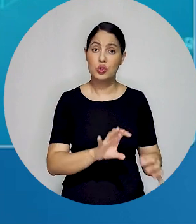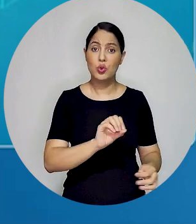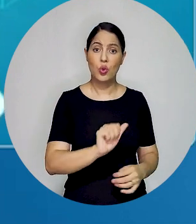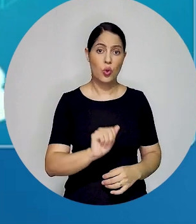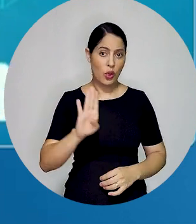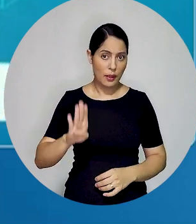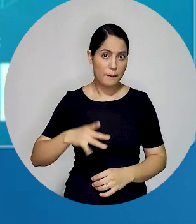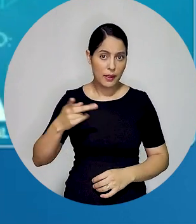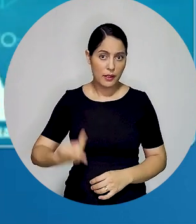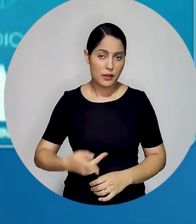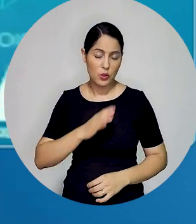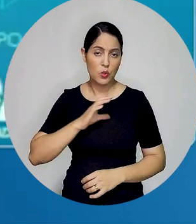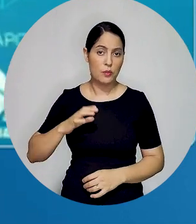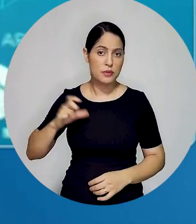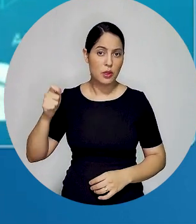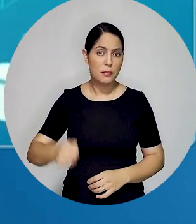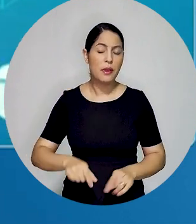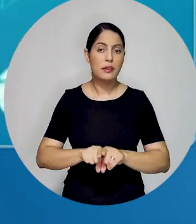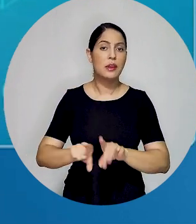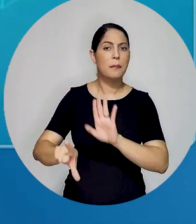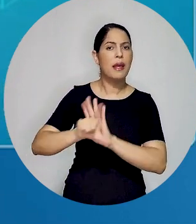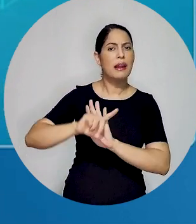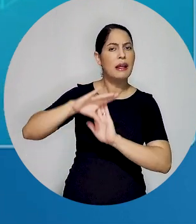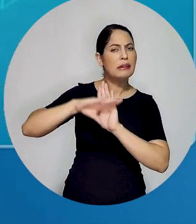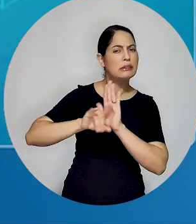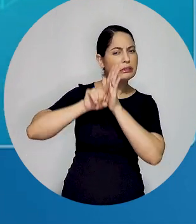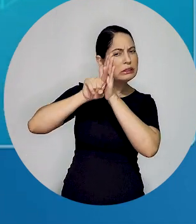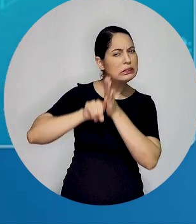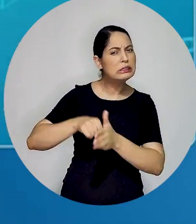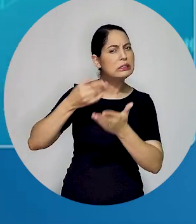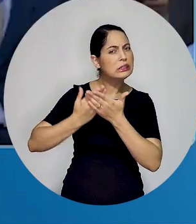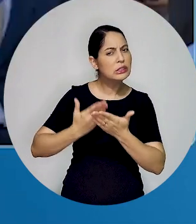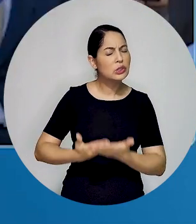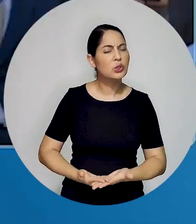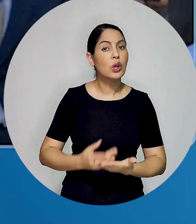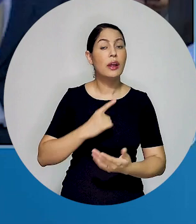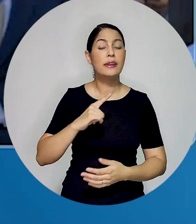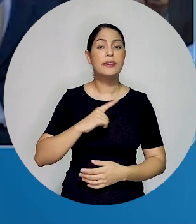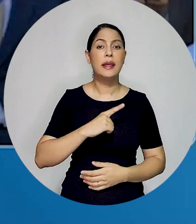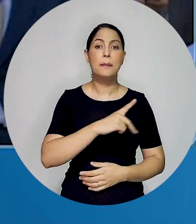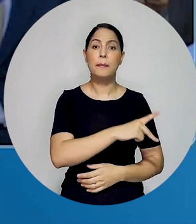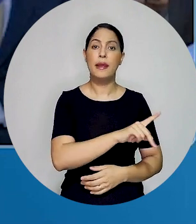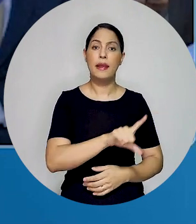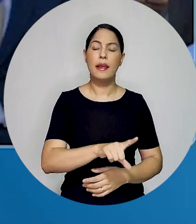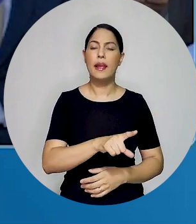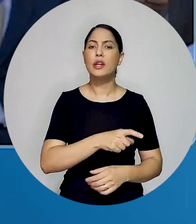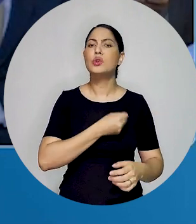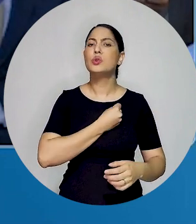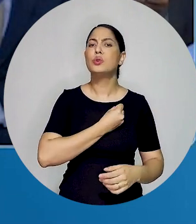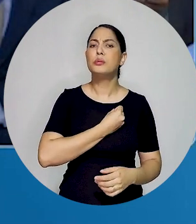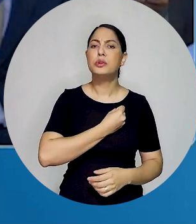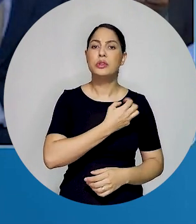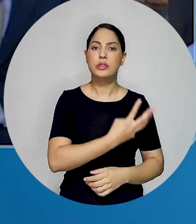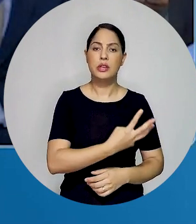OAB, através das suas comissões de arbitragem, de estudos legislativos, vem acompanhando de perto o